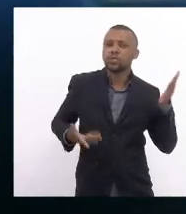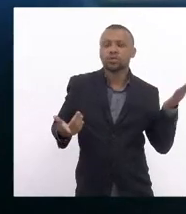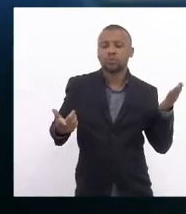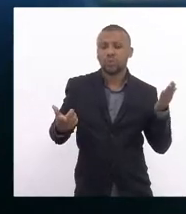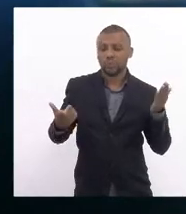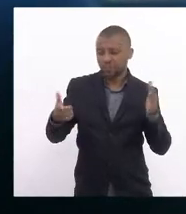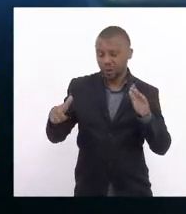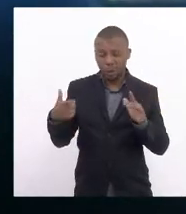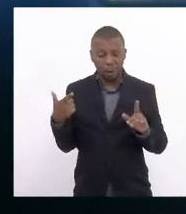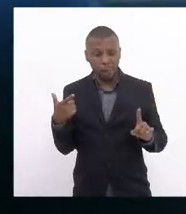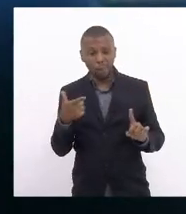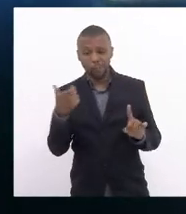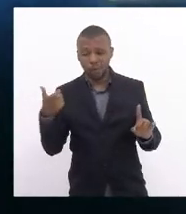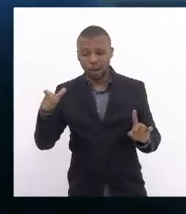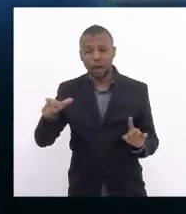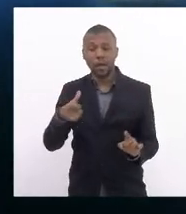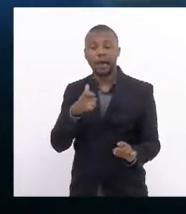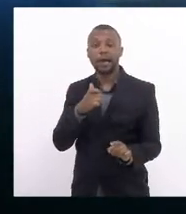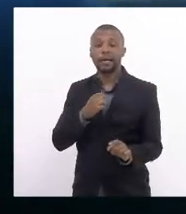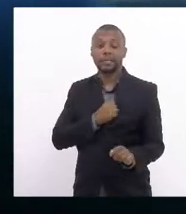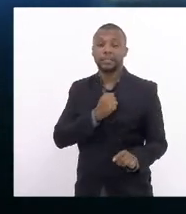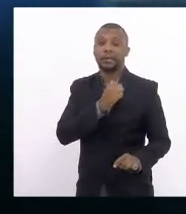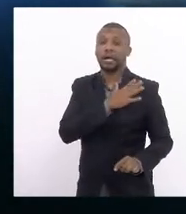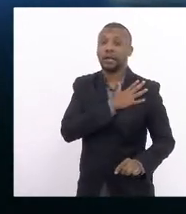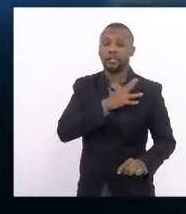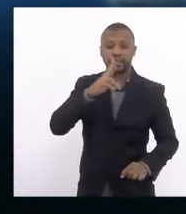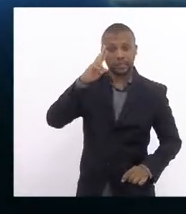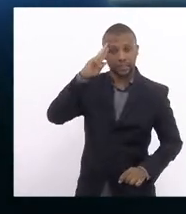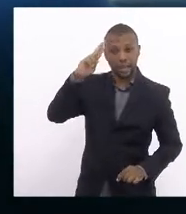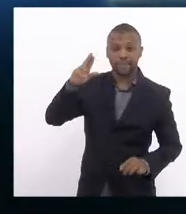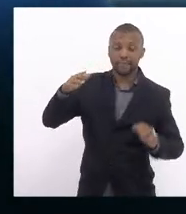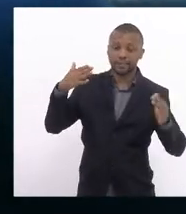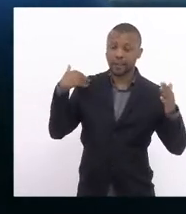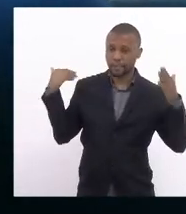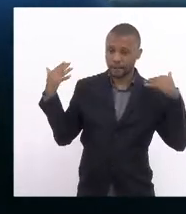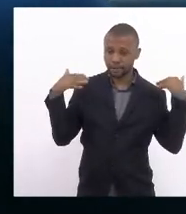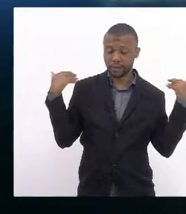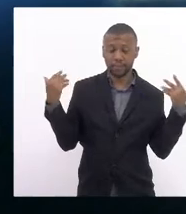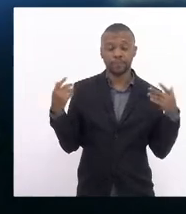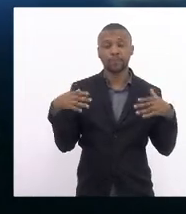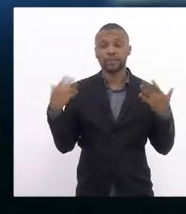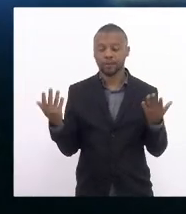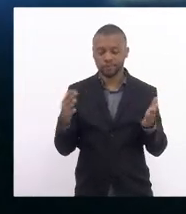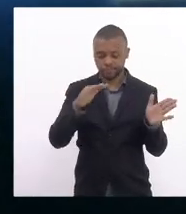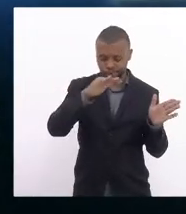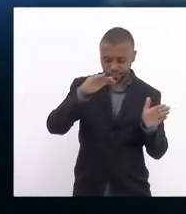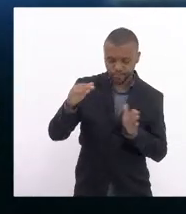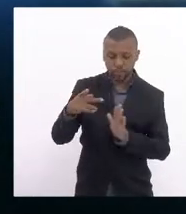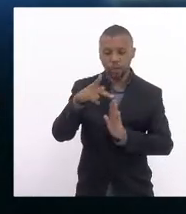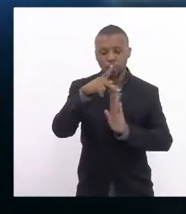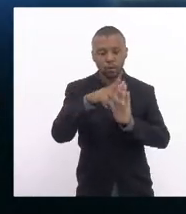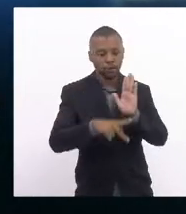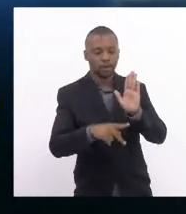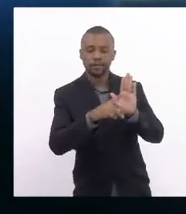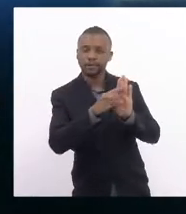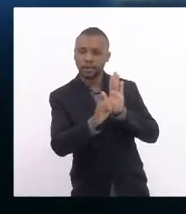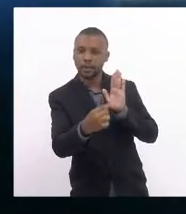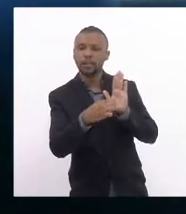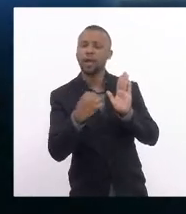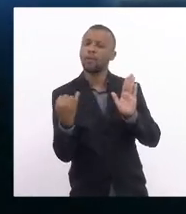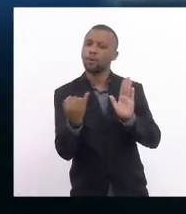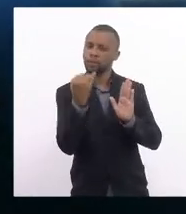Marinha. Bem, presidente, o projeto é importante, da deputada Zeidan. Também acho que